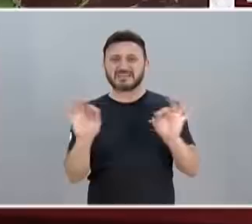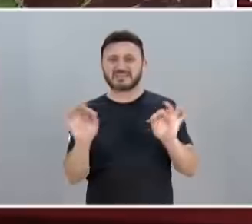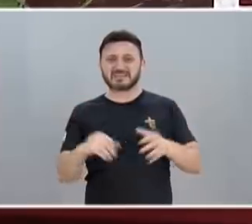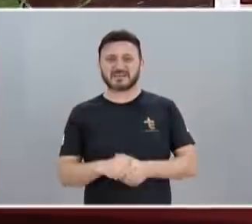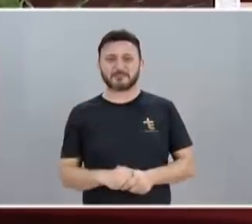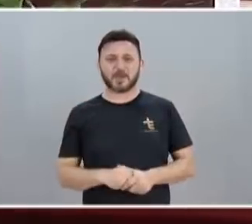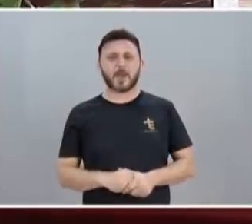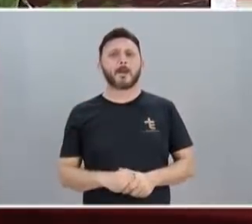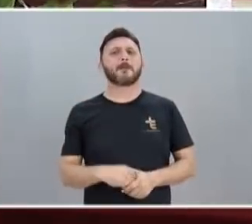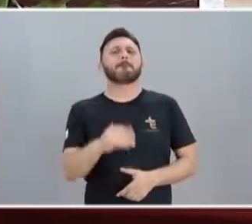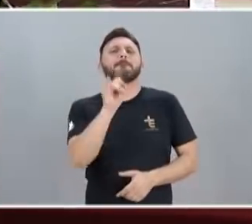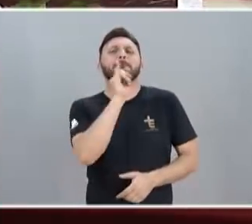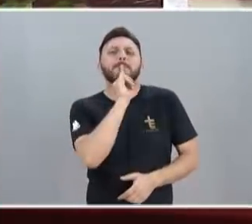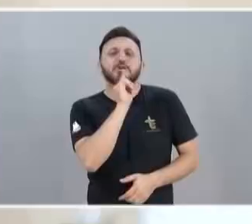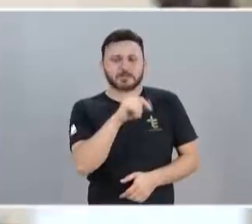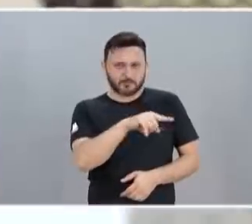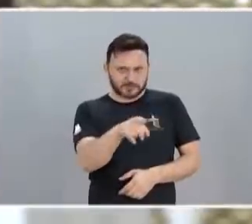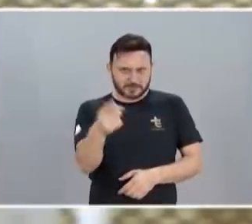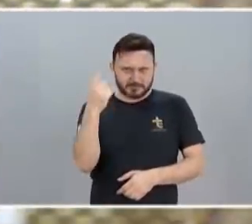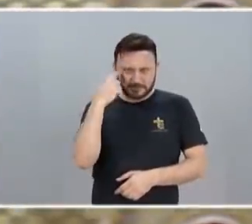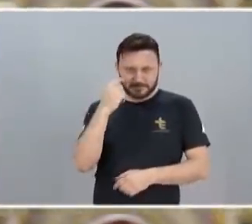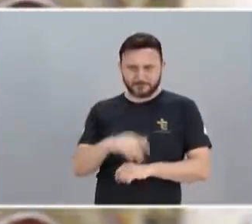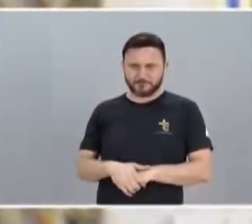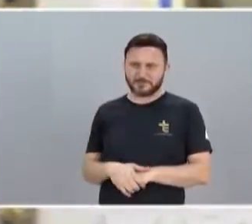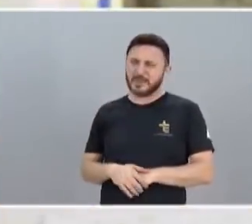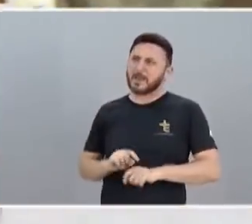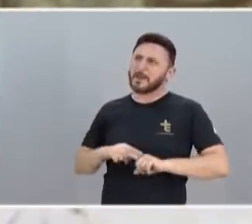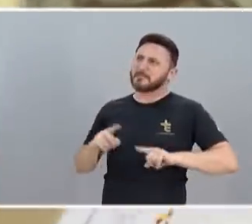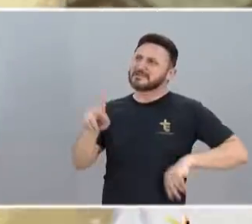Vamos pensar. Mas padre,